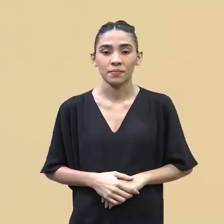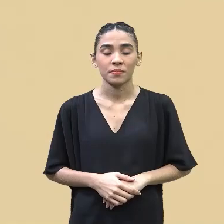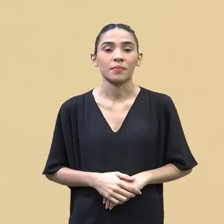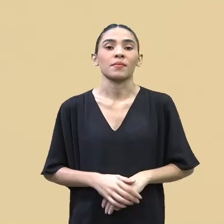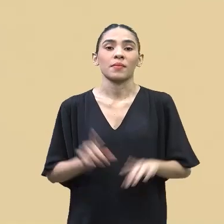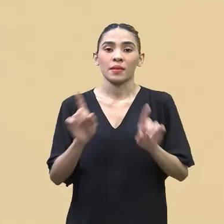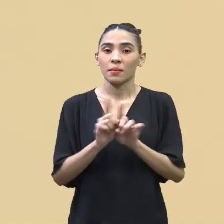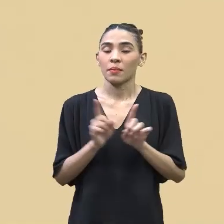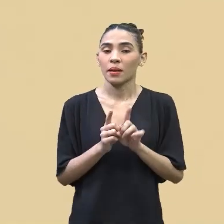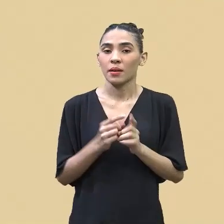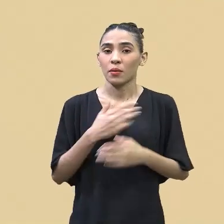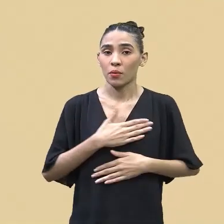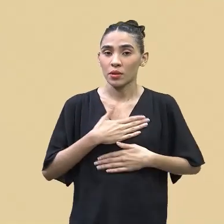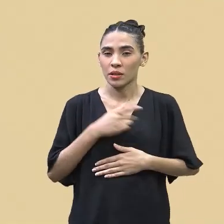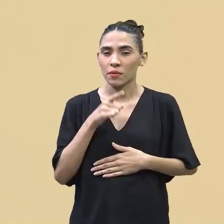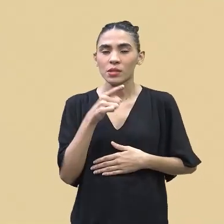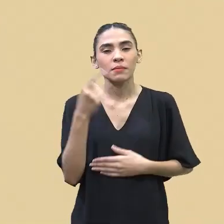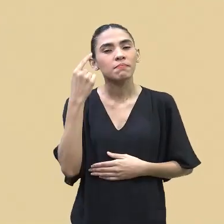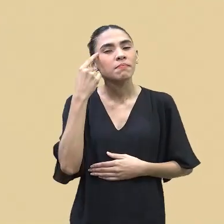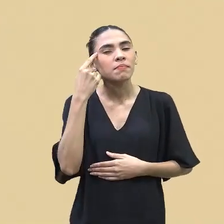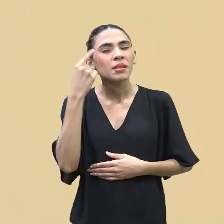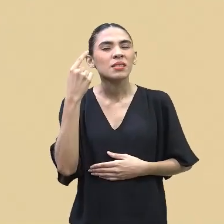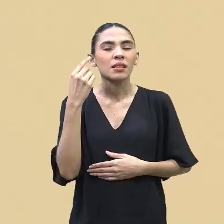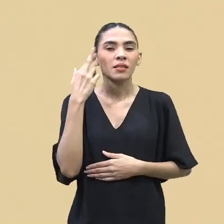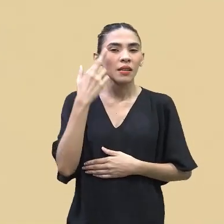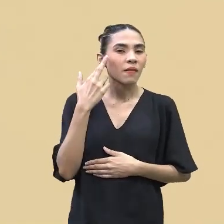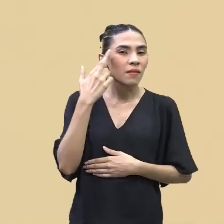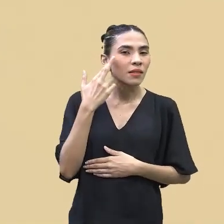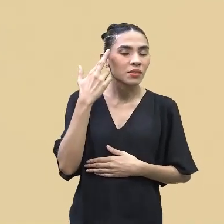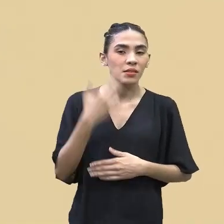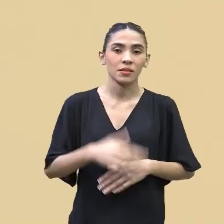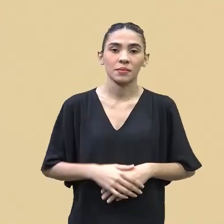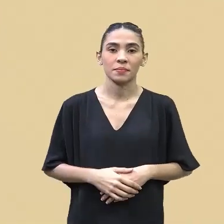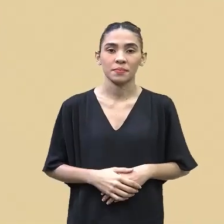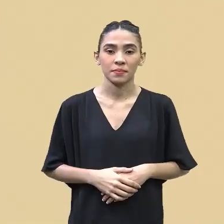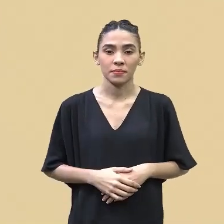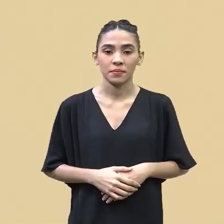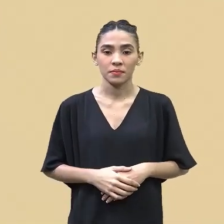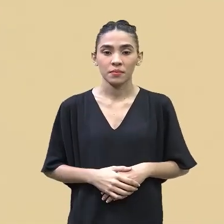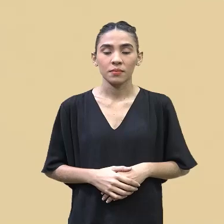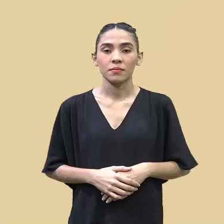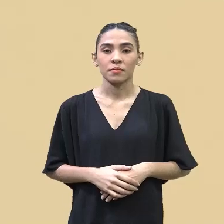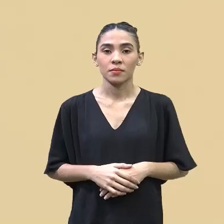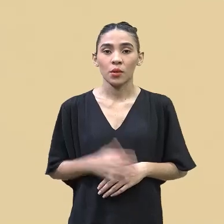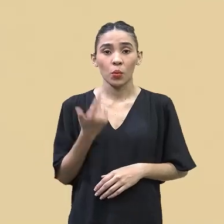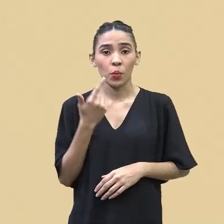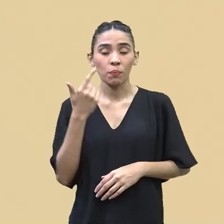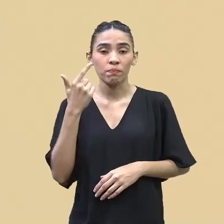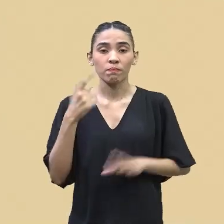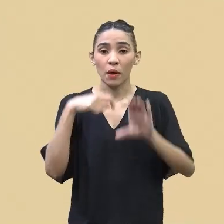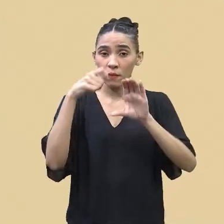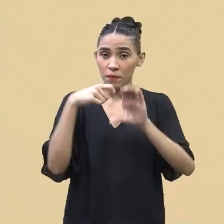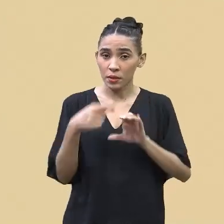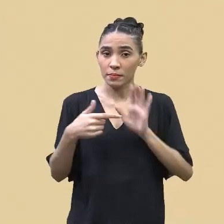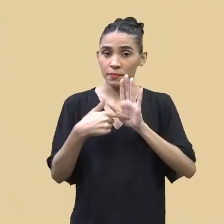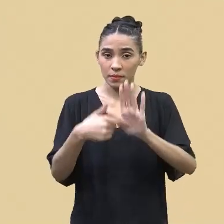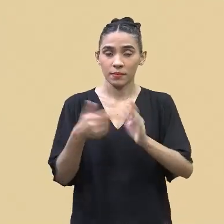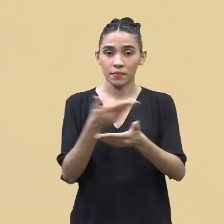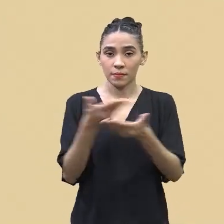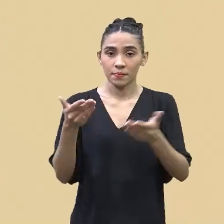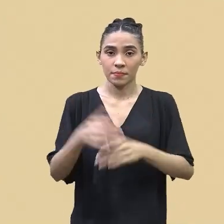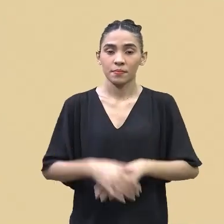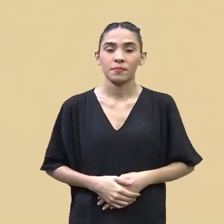que vocês pensassem sobre esse próximo vídeo que eu vou passar aqui para vocês